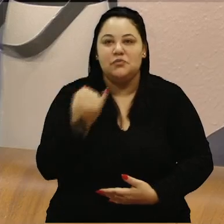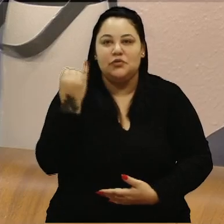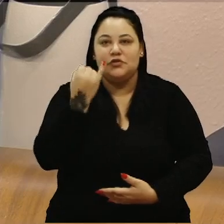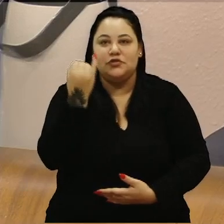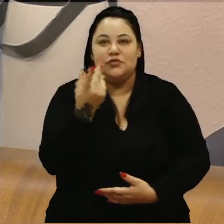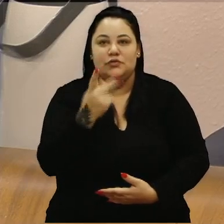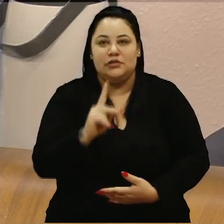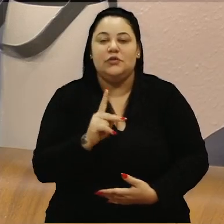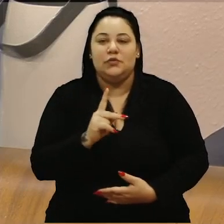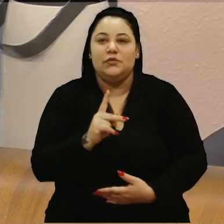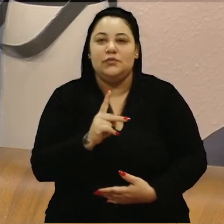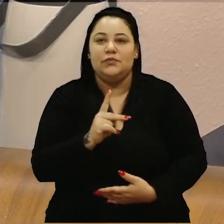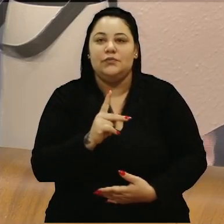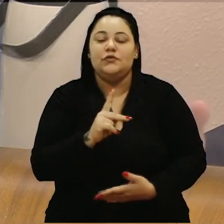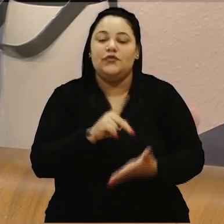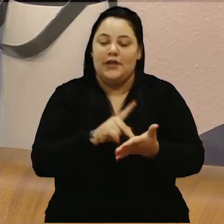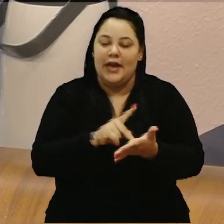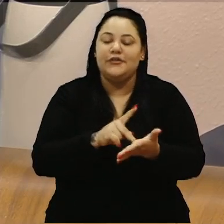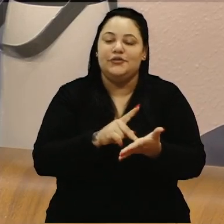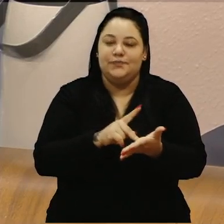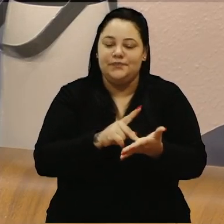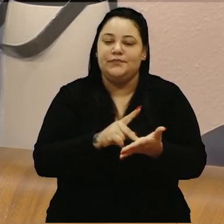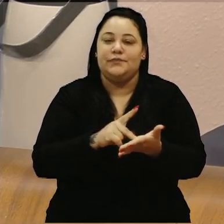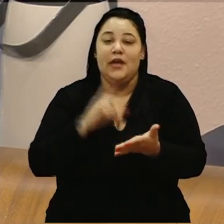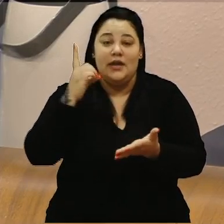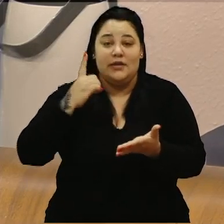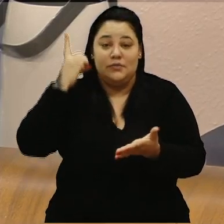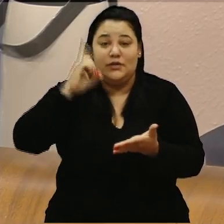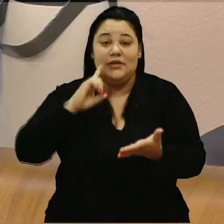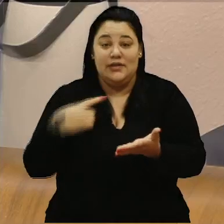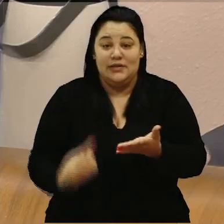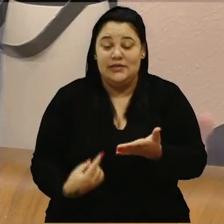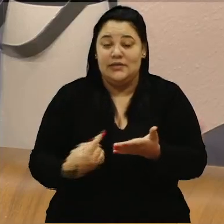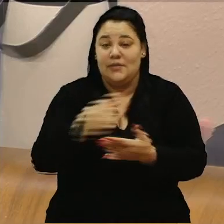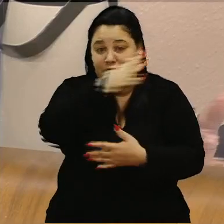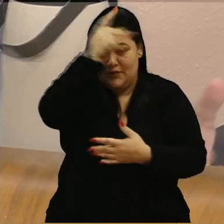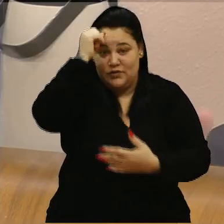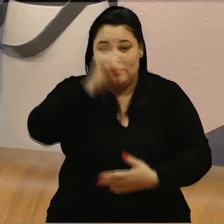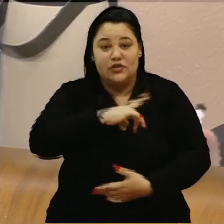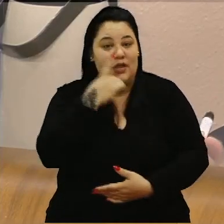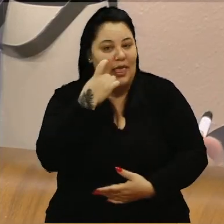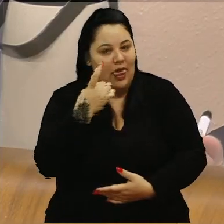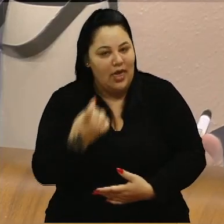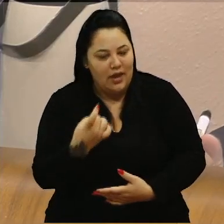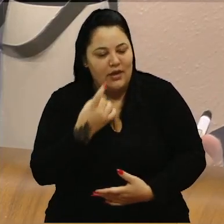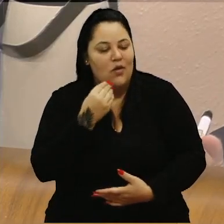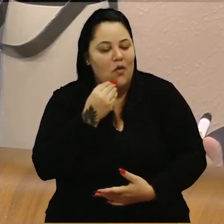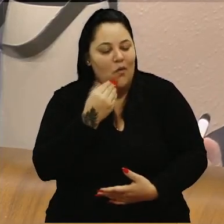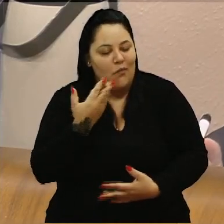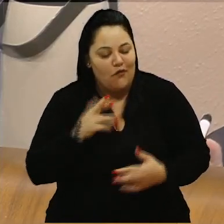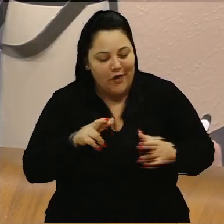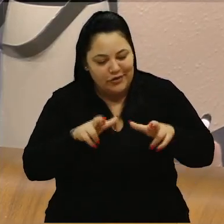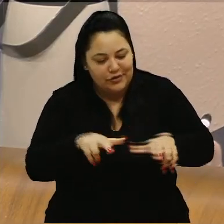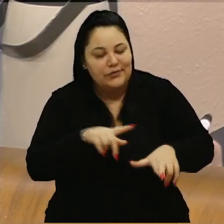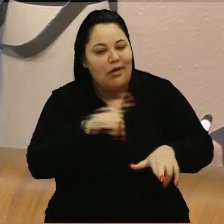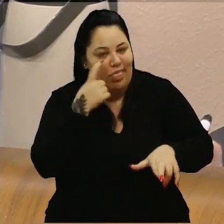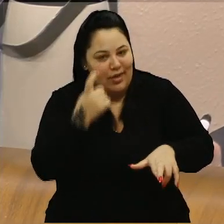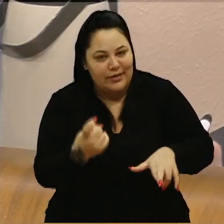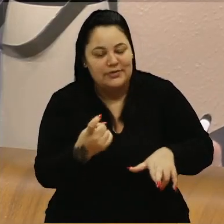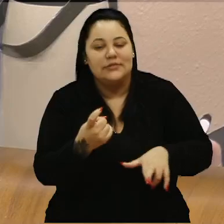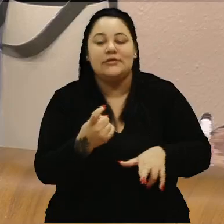De fato, deputada Denise, a prefeitura tinha interesse nisso também, logicamente, a região. Então, que bom que